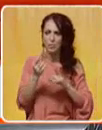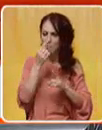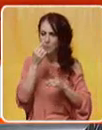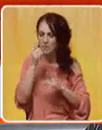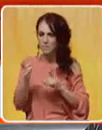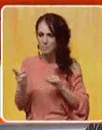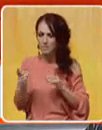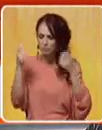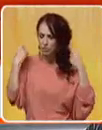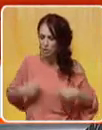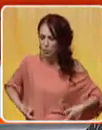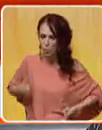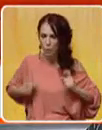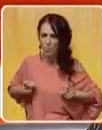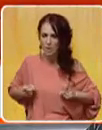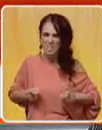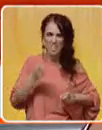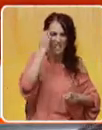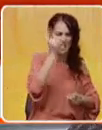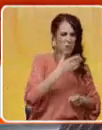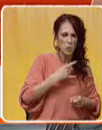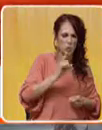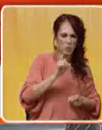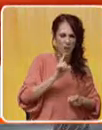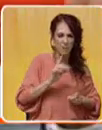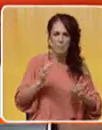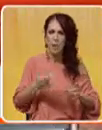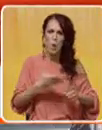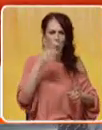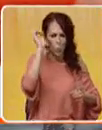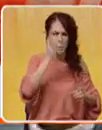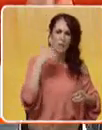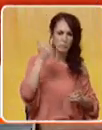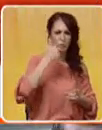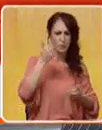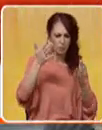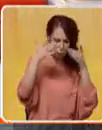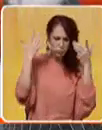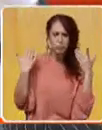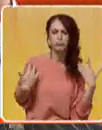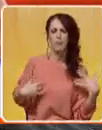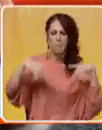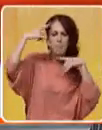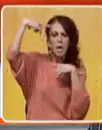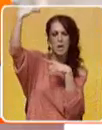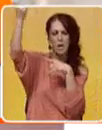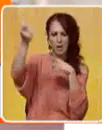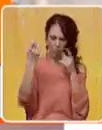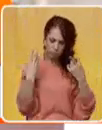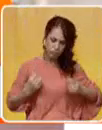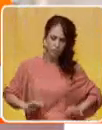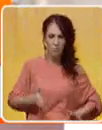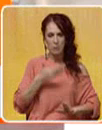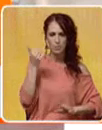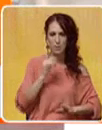mais de me vestir de cowboy do que propriamente de índio se bem que o índio era muito mais bonito era muito mais folc er E